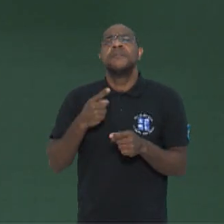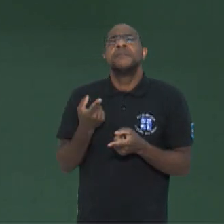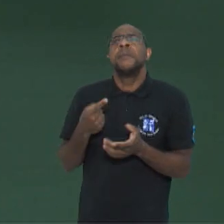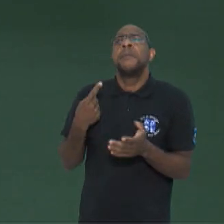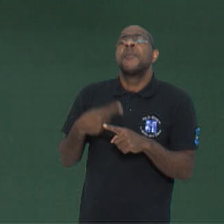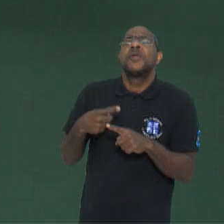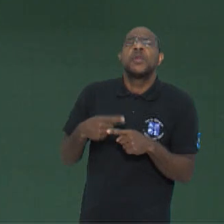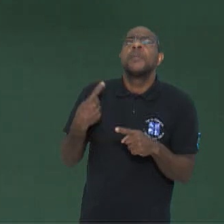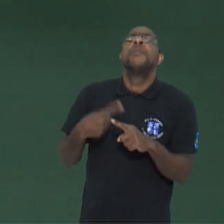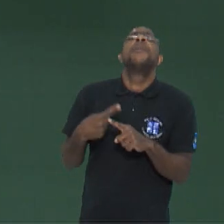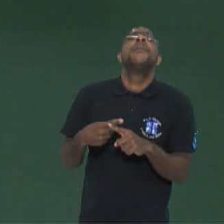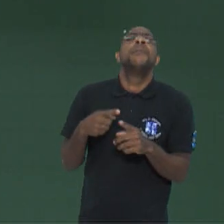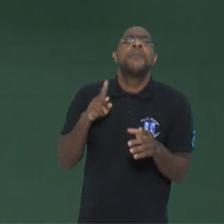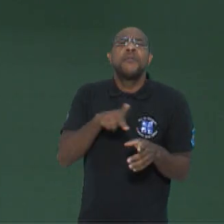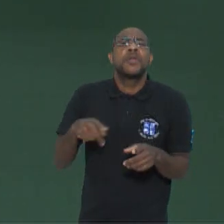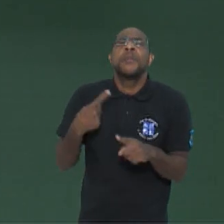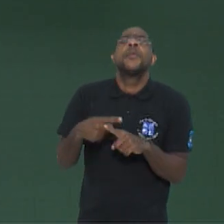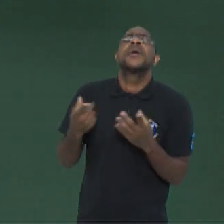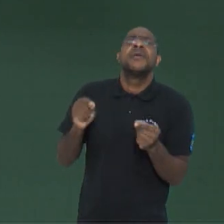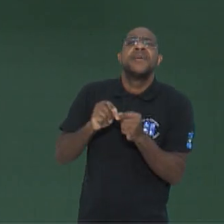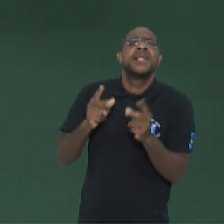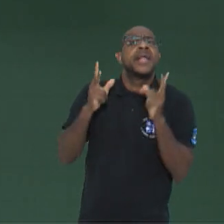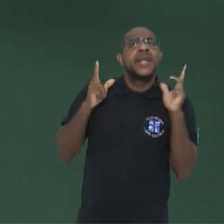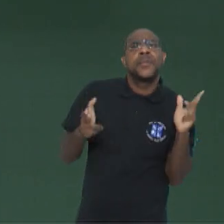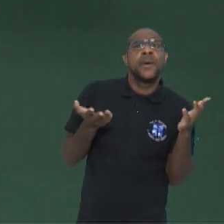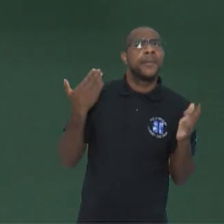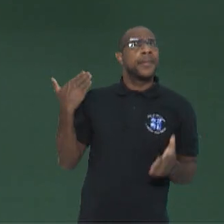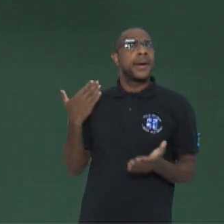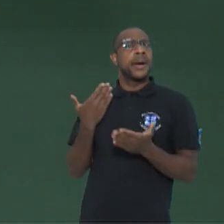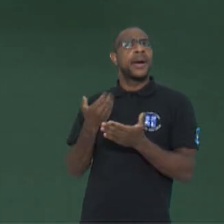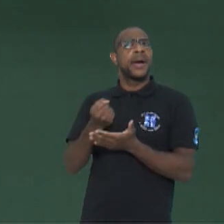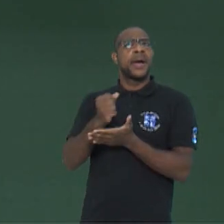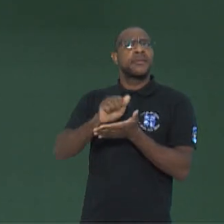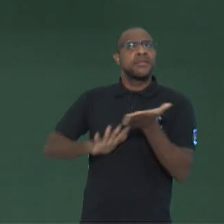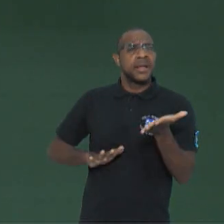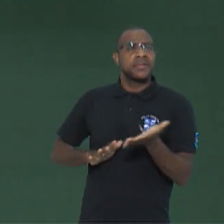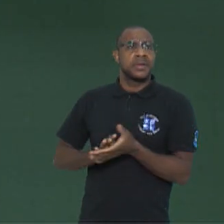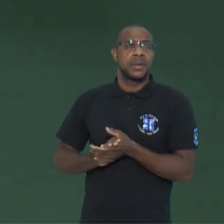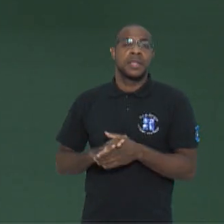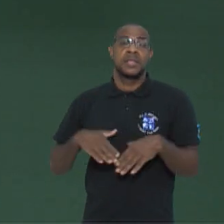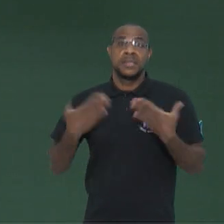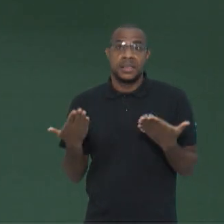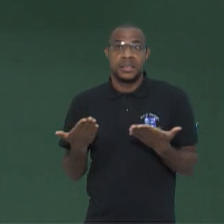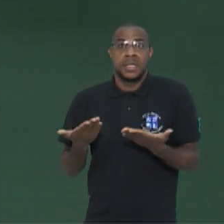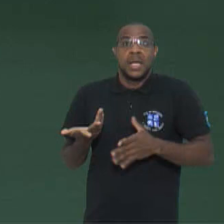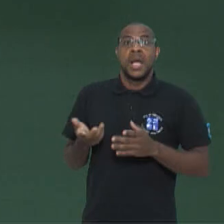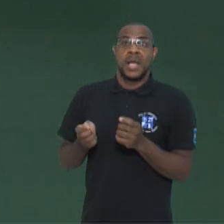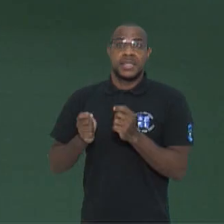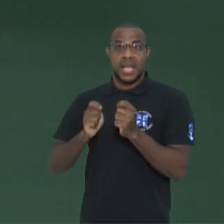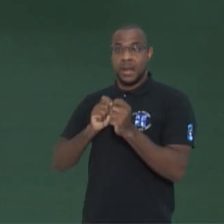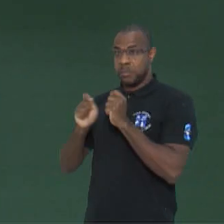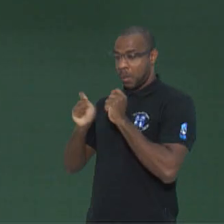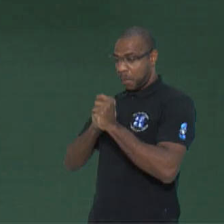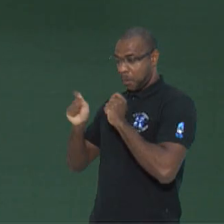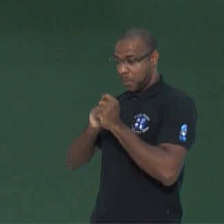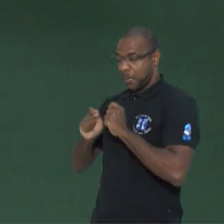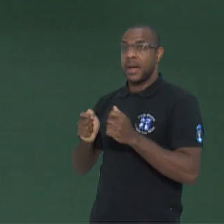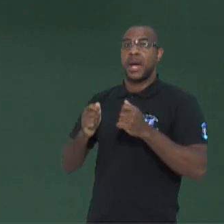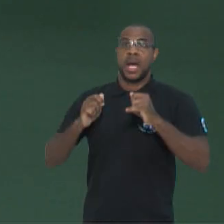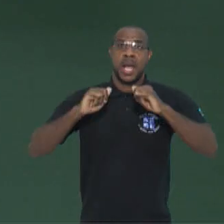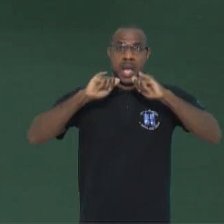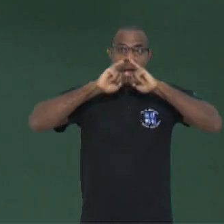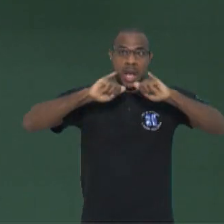se o gênero é outro? Porque tanto na notícia quanto na reportagem, nós temos que